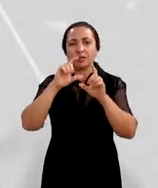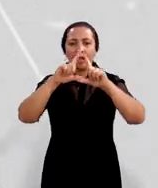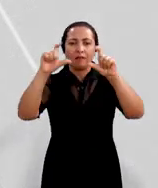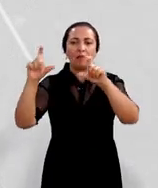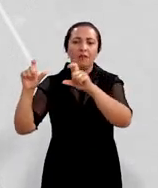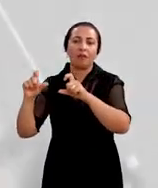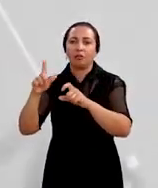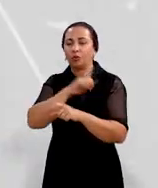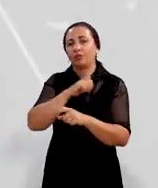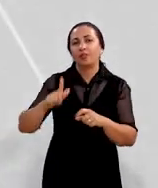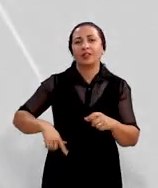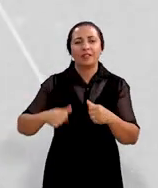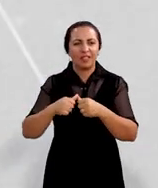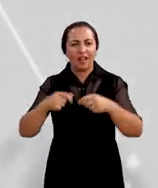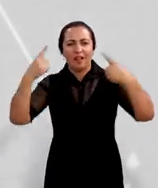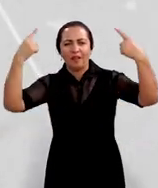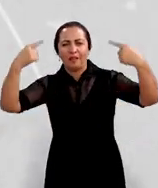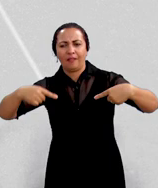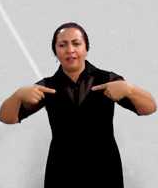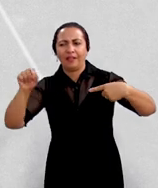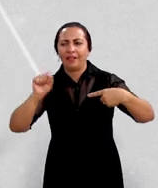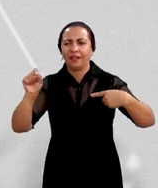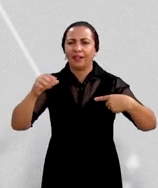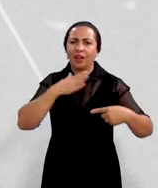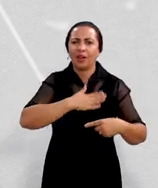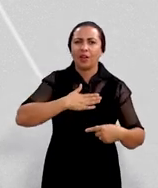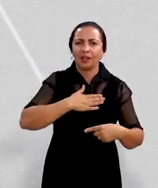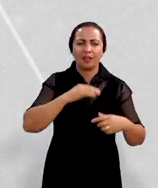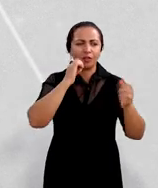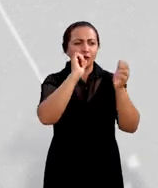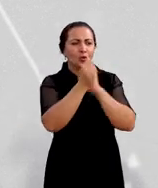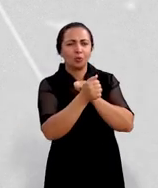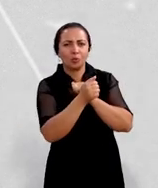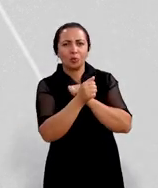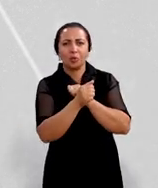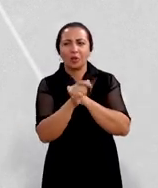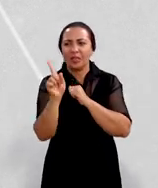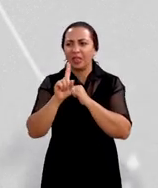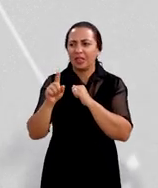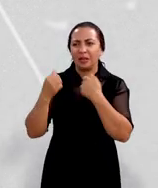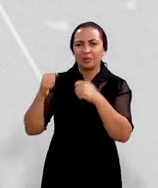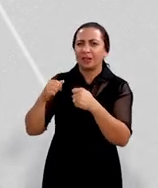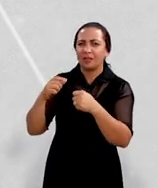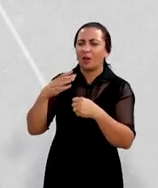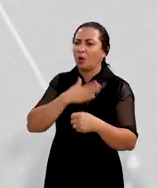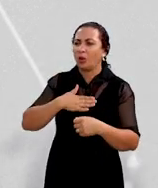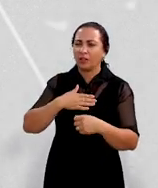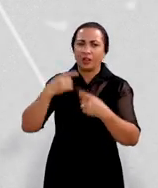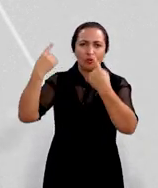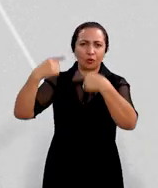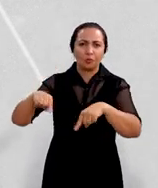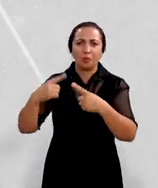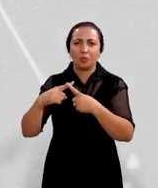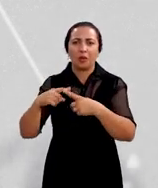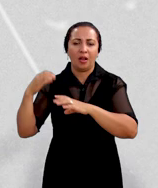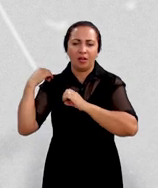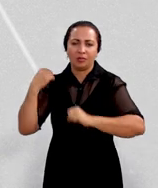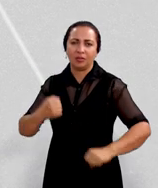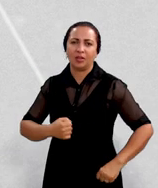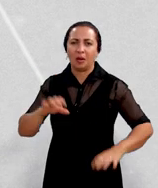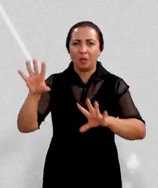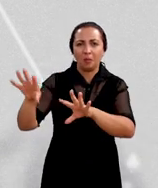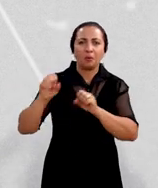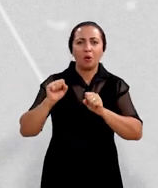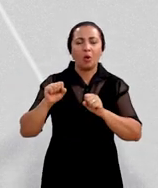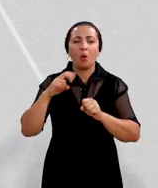imagem do governo, e aí ficava aquele conflito, quem gostava de futebol não deveria gostar de futebol porque o regime militar